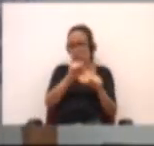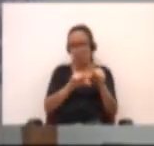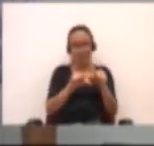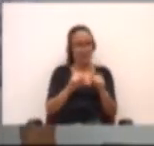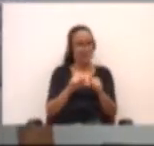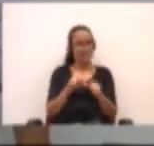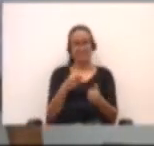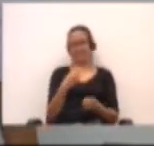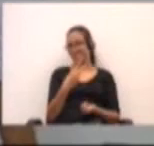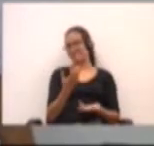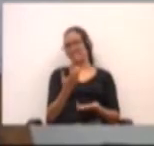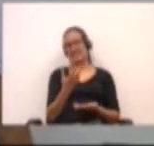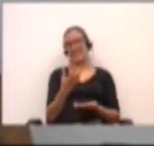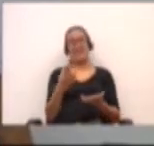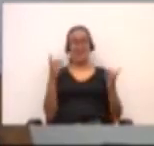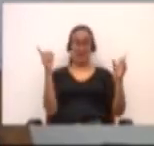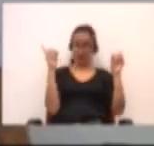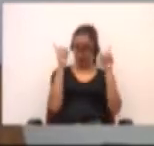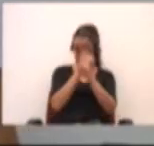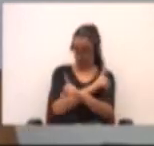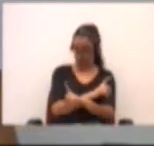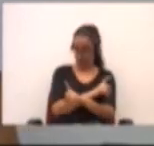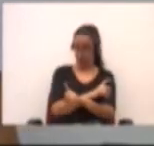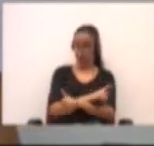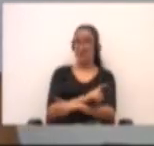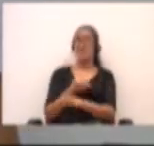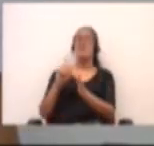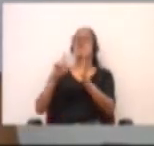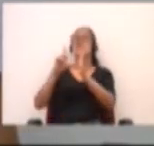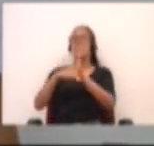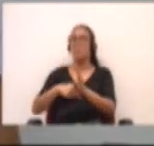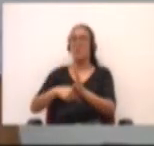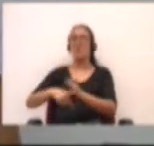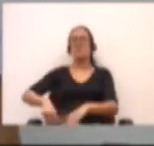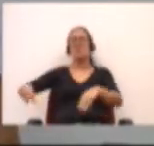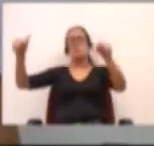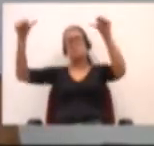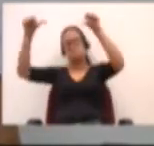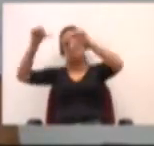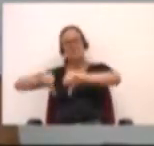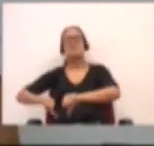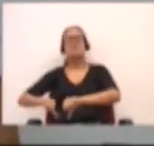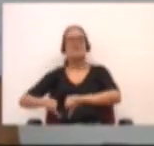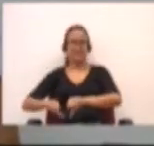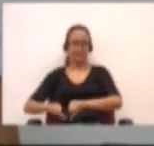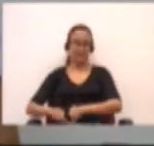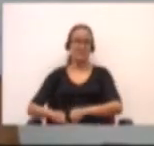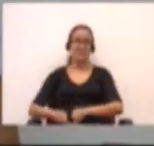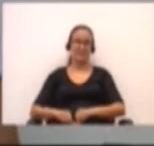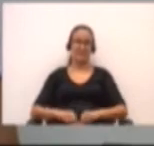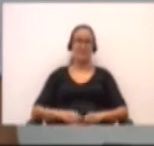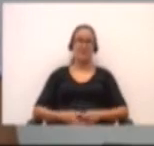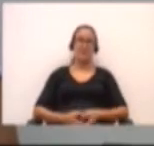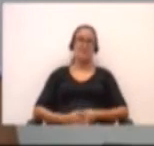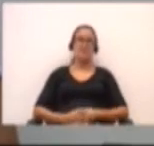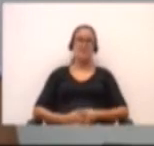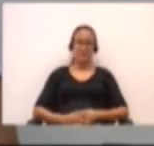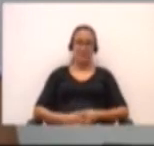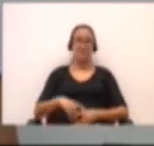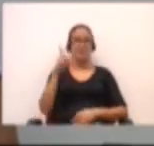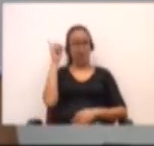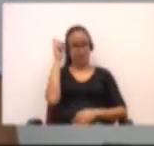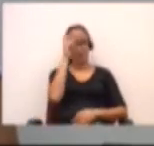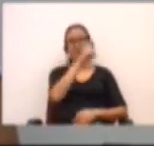dia 30, imagine o caos que nós vamos ter na área da saúde a partir do dia 1º de maio. É